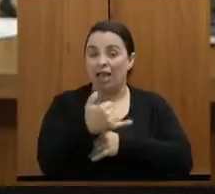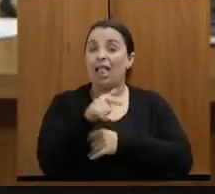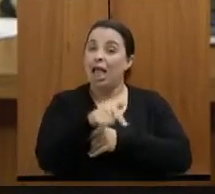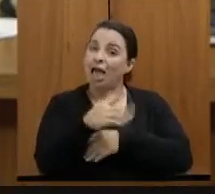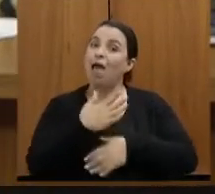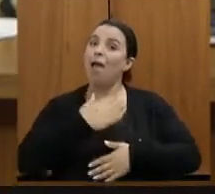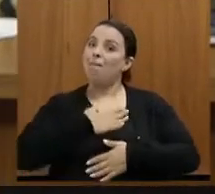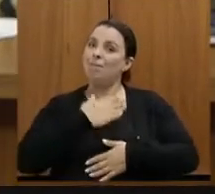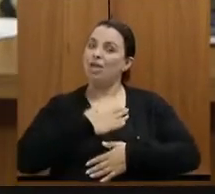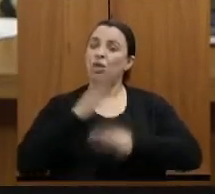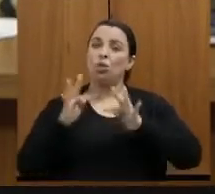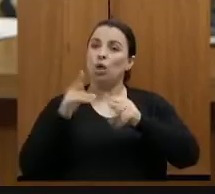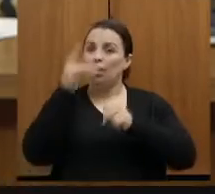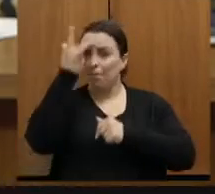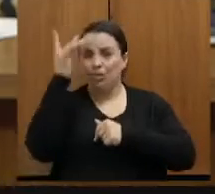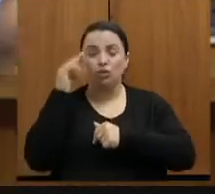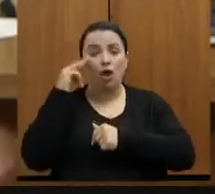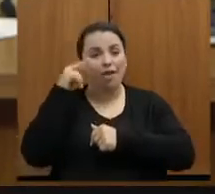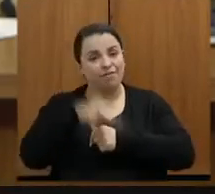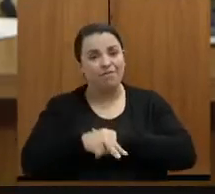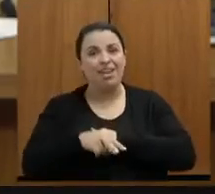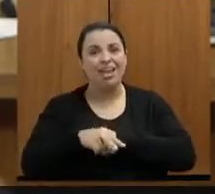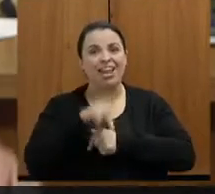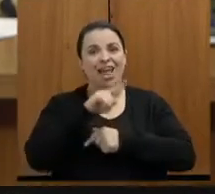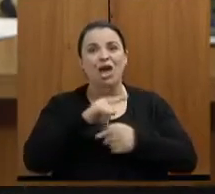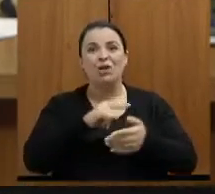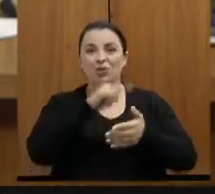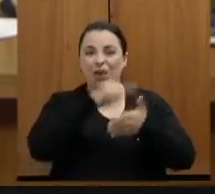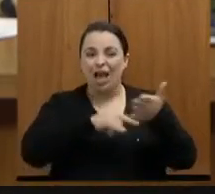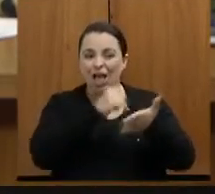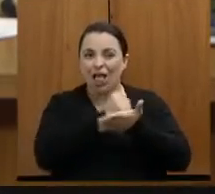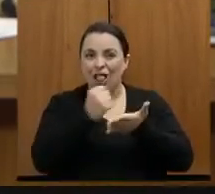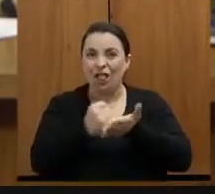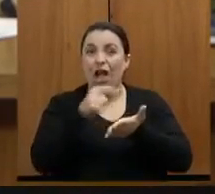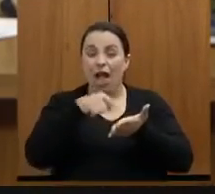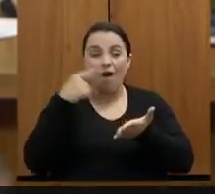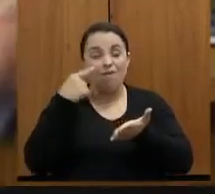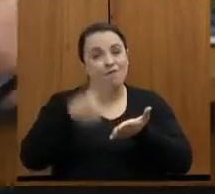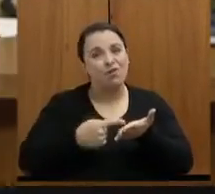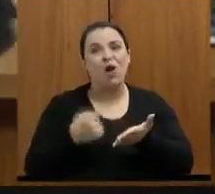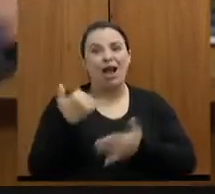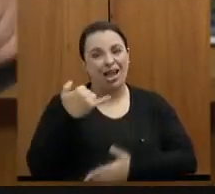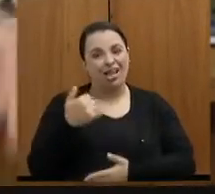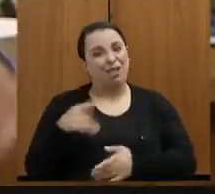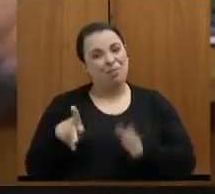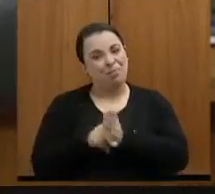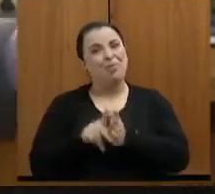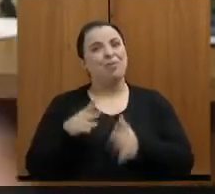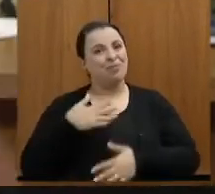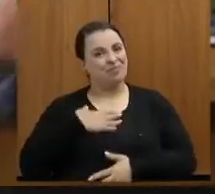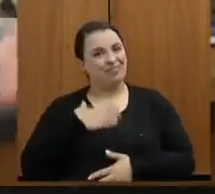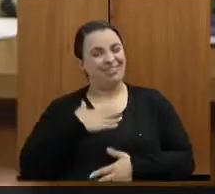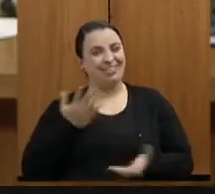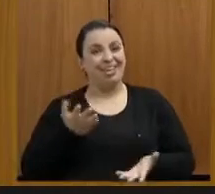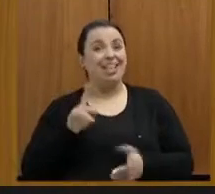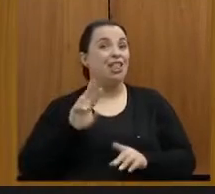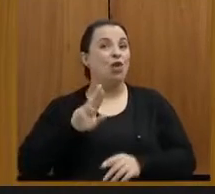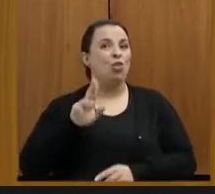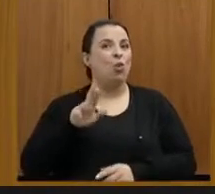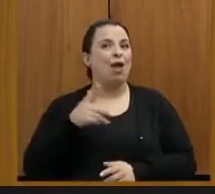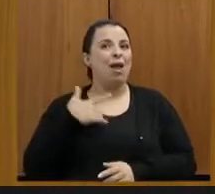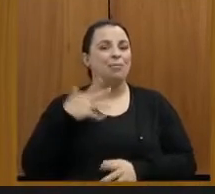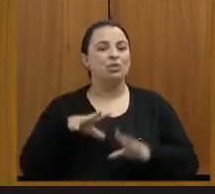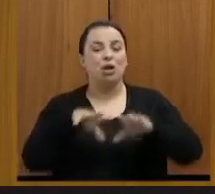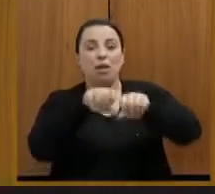público, entender ali naquele registro, no cartório de registro de imóveis, de quem pertence a caneta. E aí a caneta não vai ser mais de quem aparentemente está na